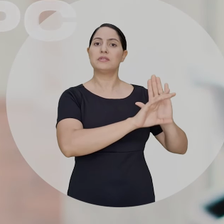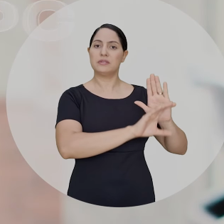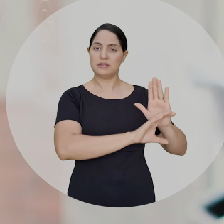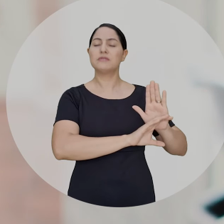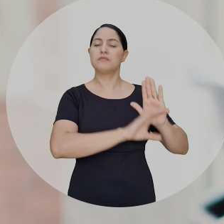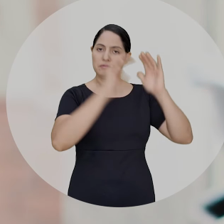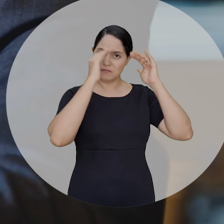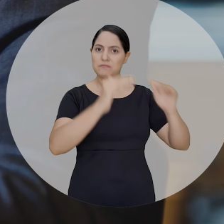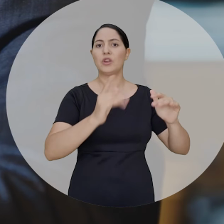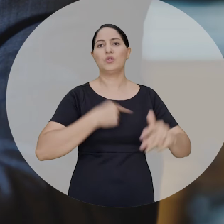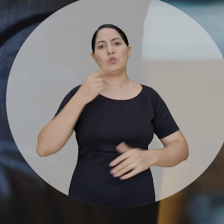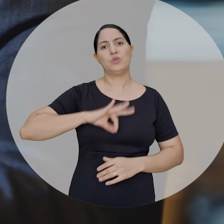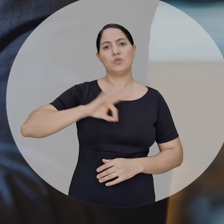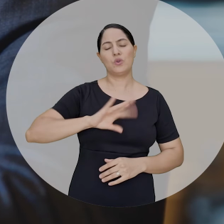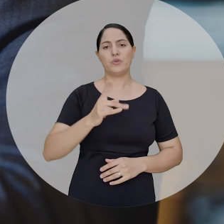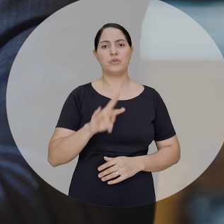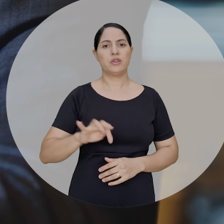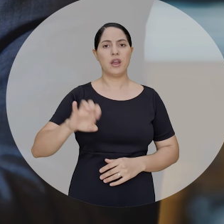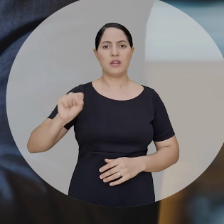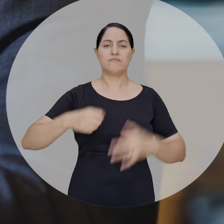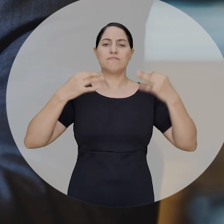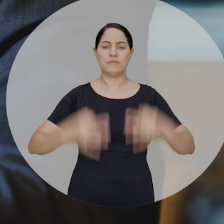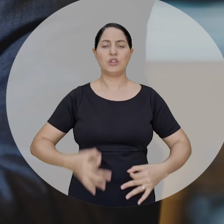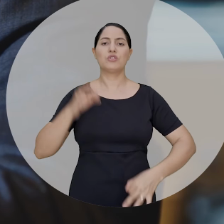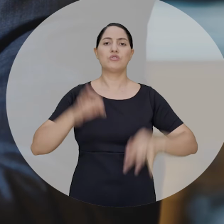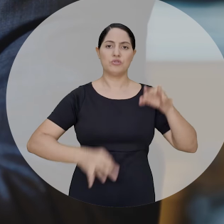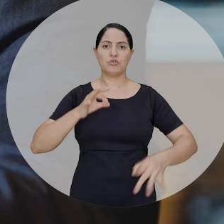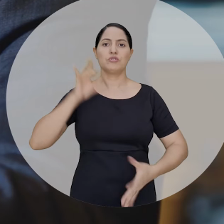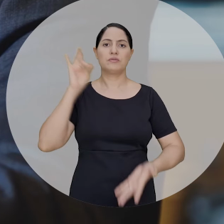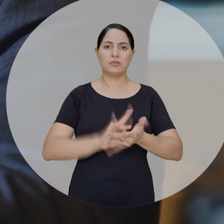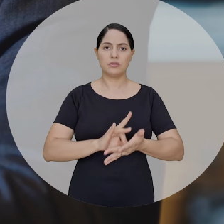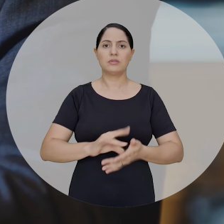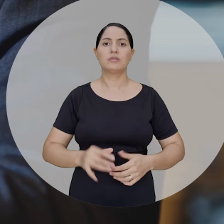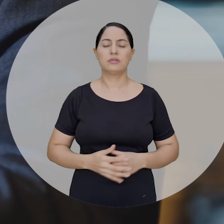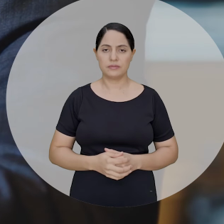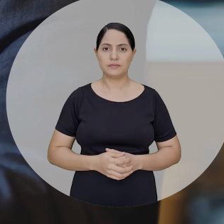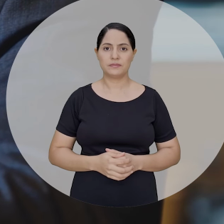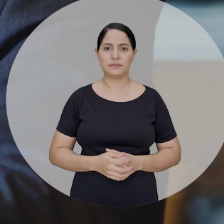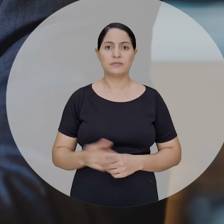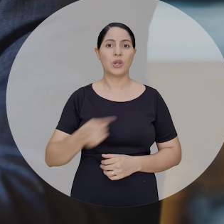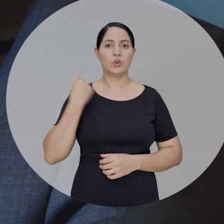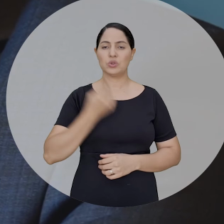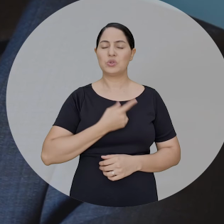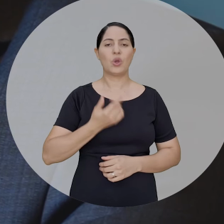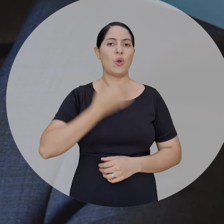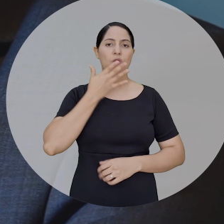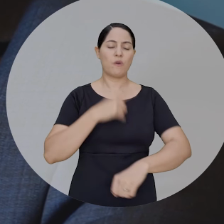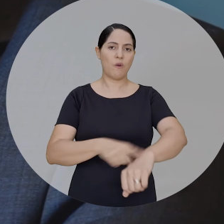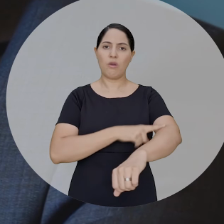fez-se justiça. Hoje tem mais oportunidades. Tem a valorização do profissional pela competência e não pela cor da pele.